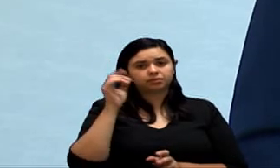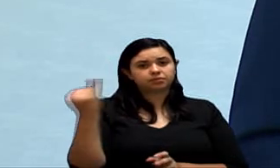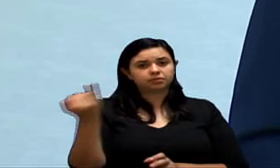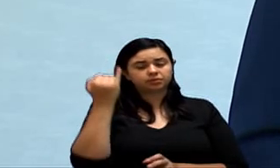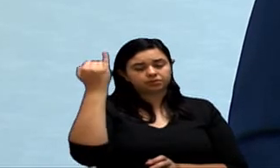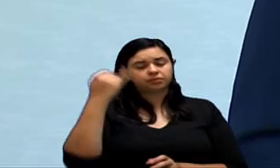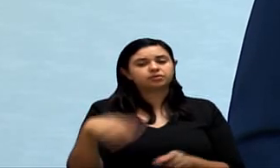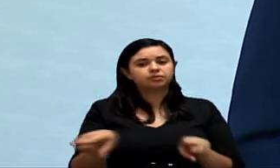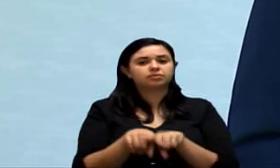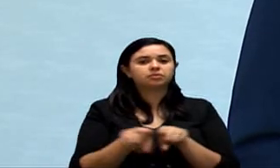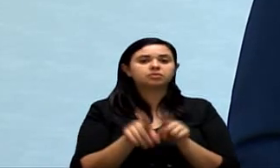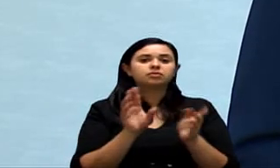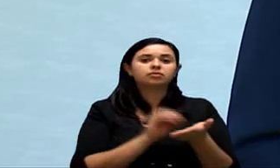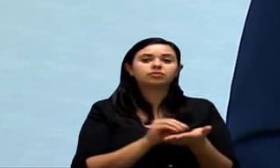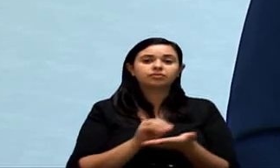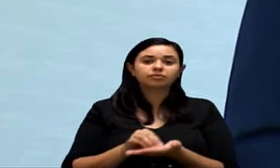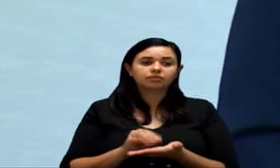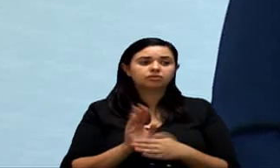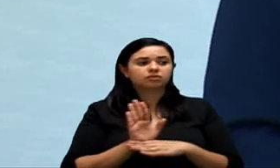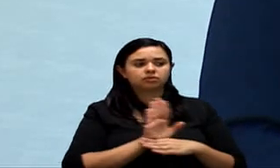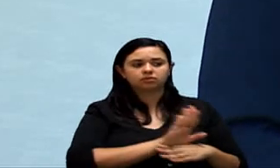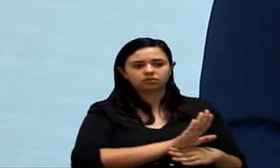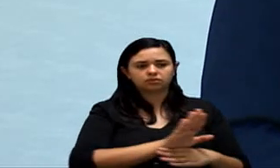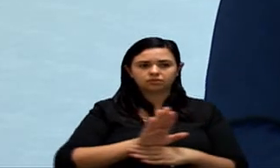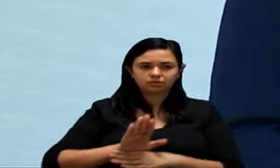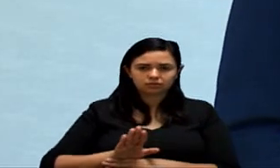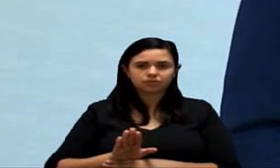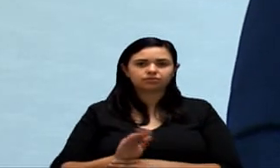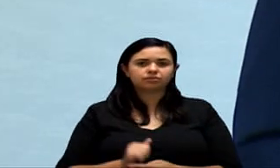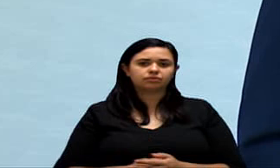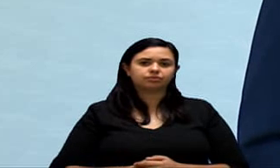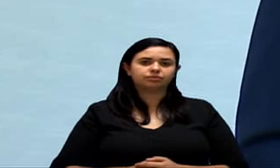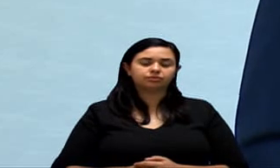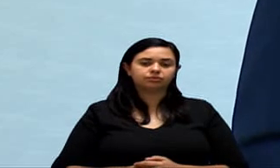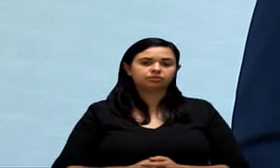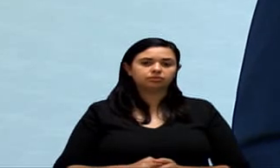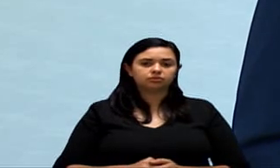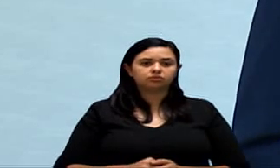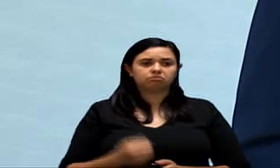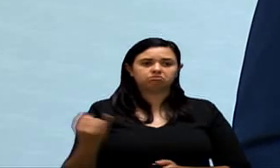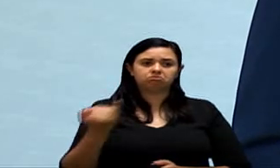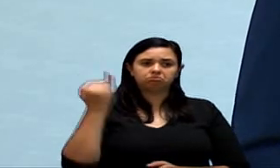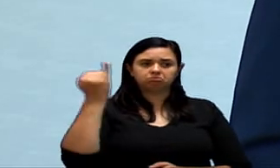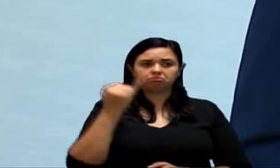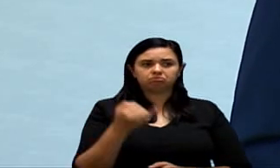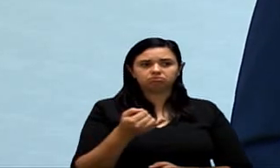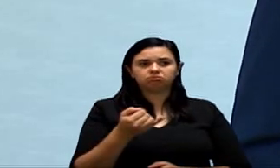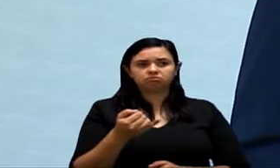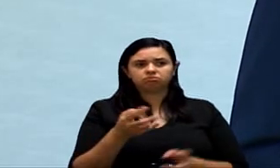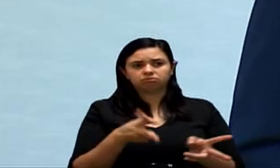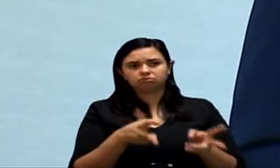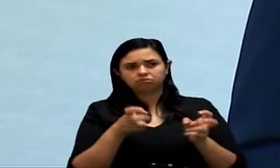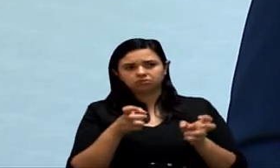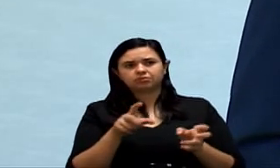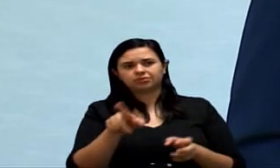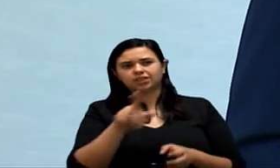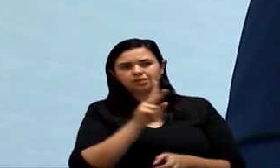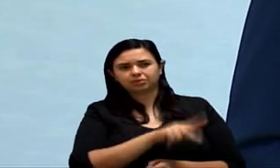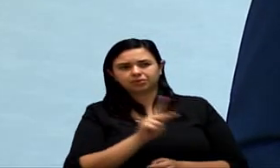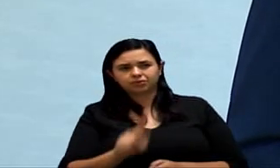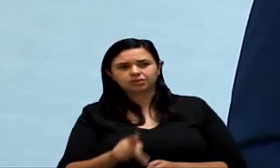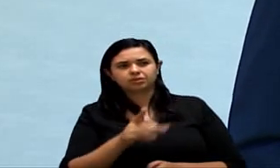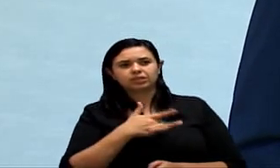Falta de um atendimento, né? Então, aqui, por exemplo, é interessante, você começa a perceber como é que está a saúde,